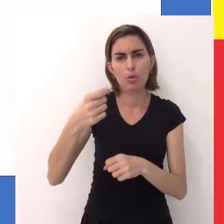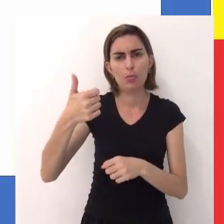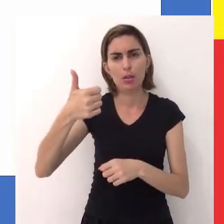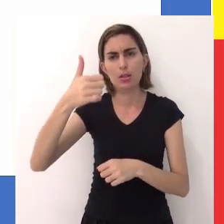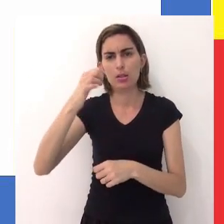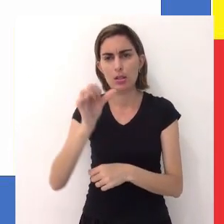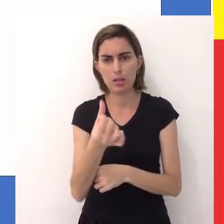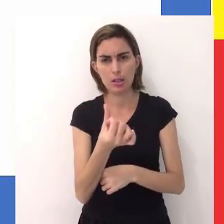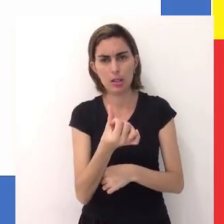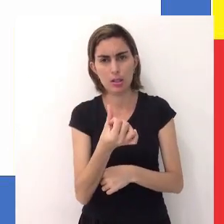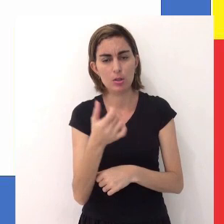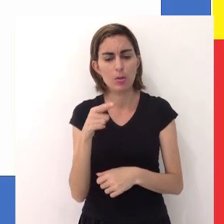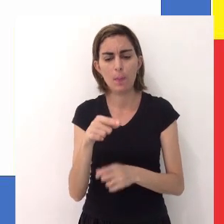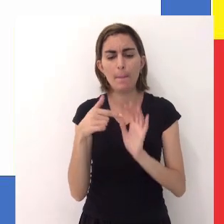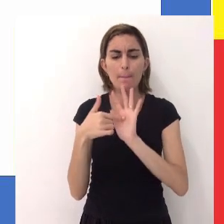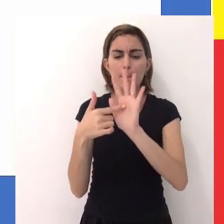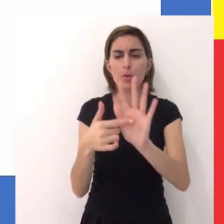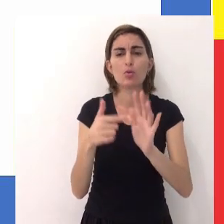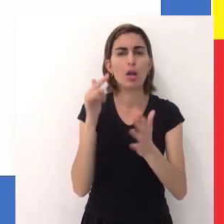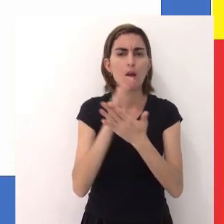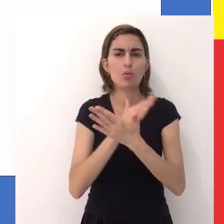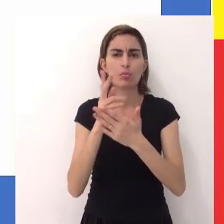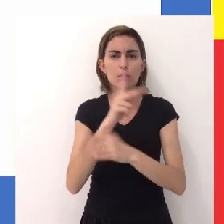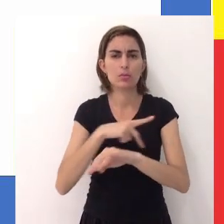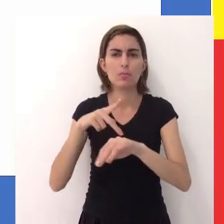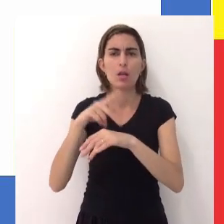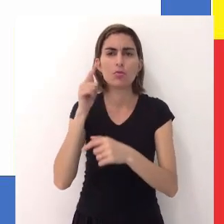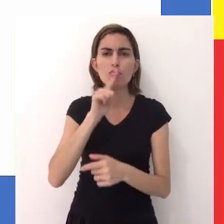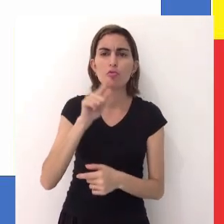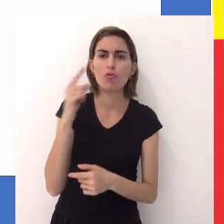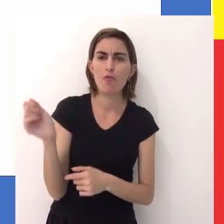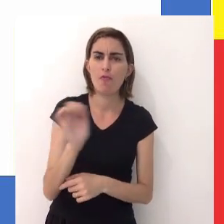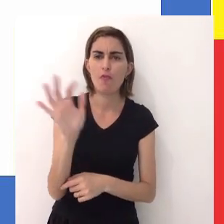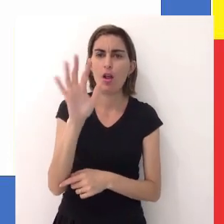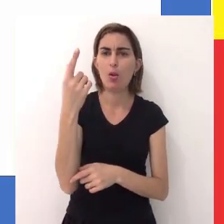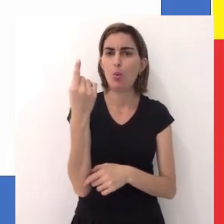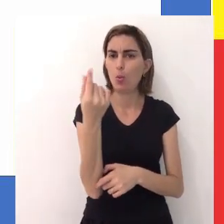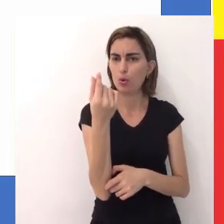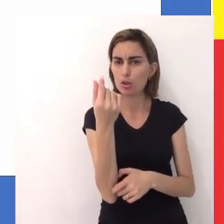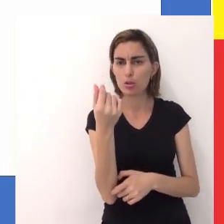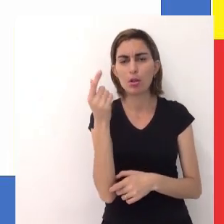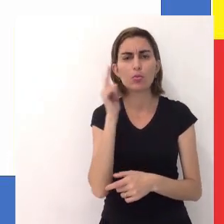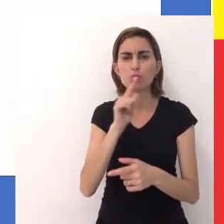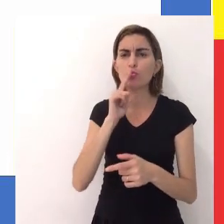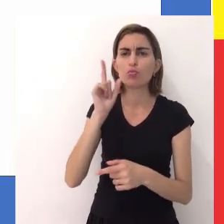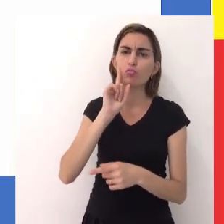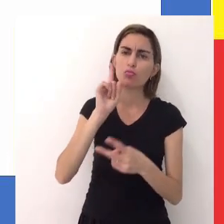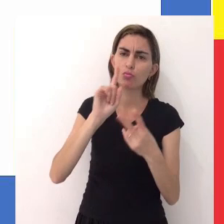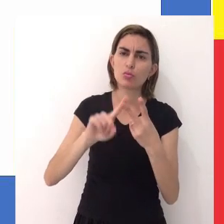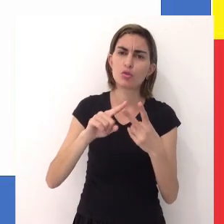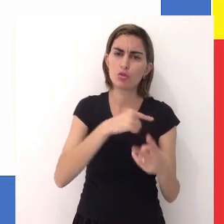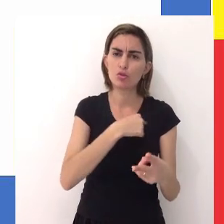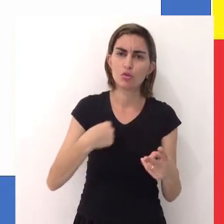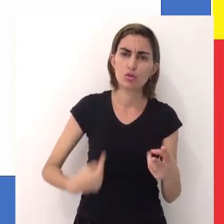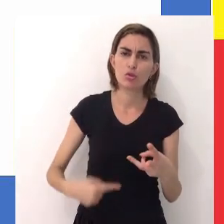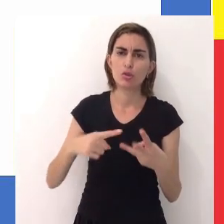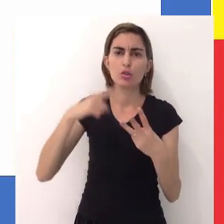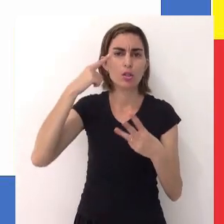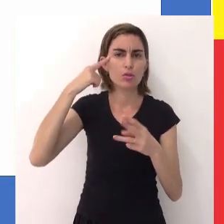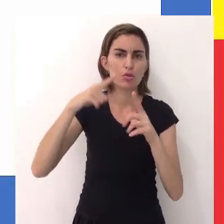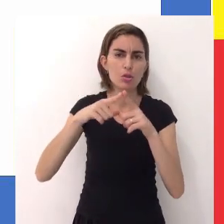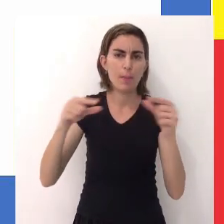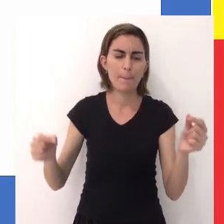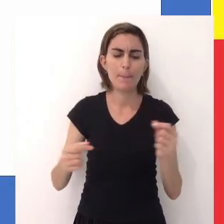soma dos valores alcançados por alguns países, tá? Destaque aí Estados Unidos, China,